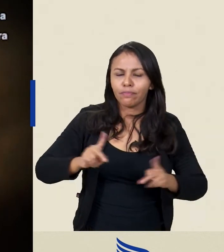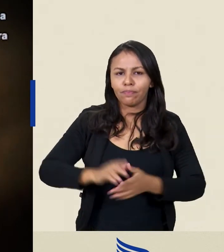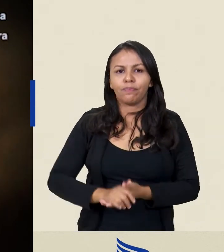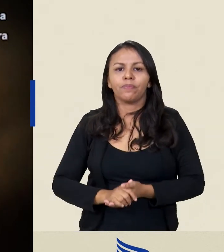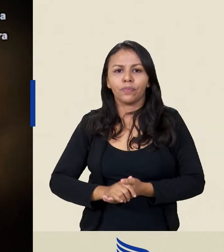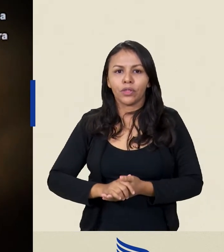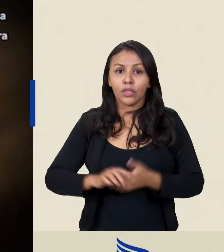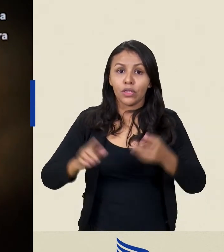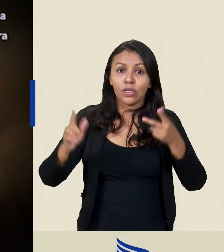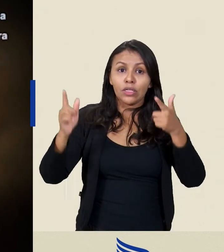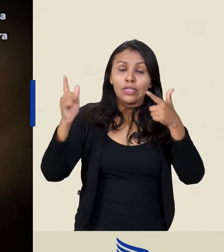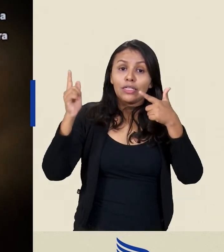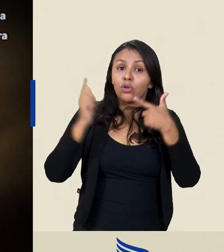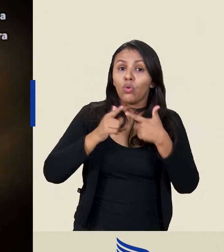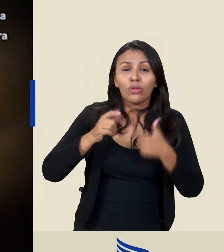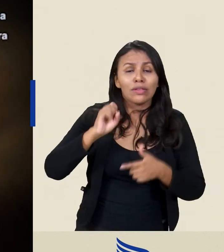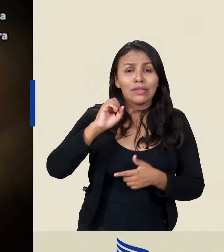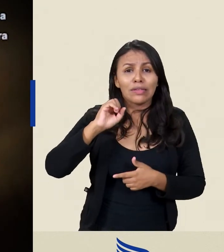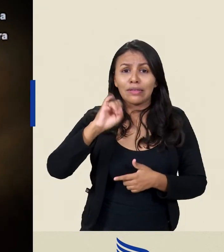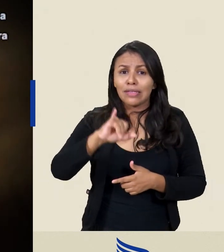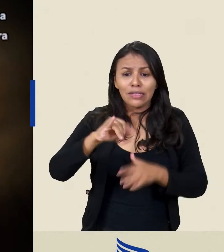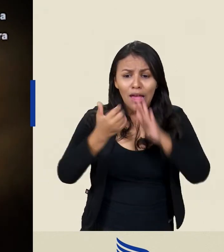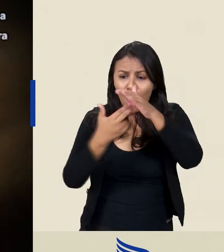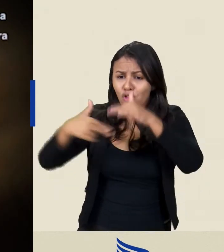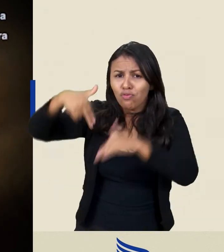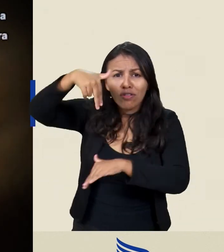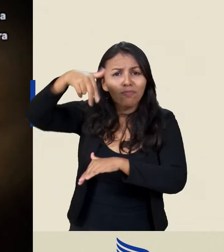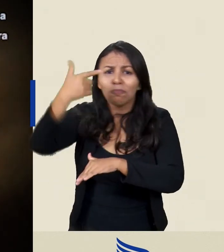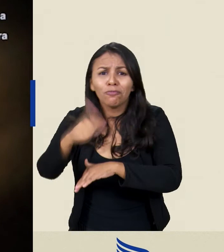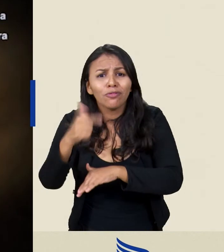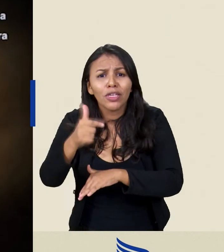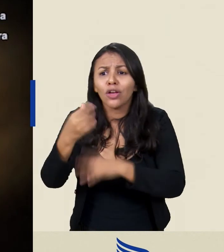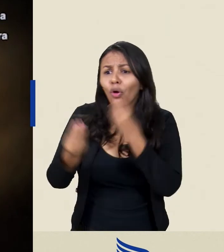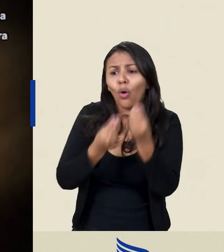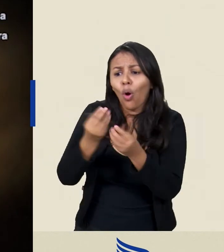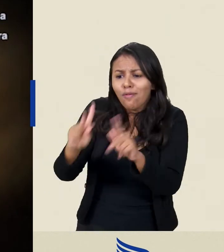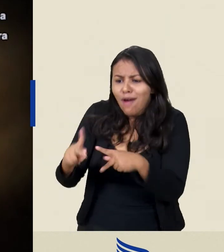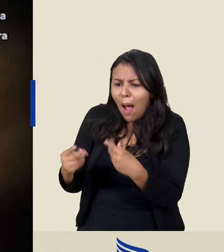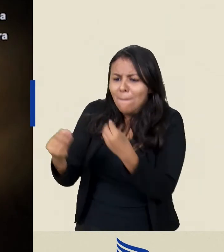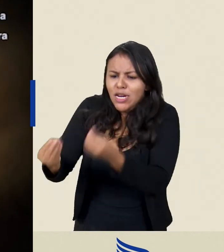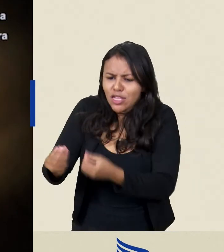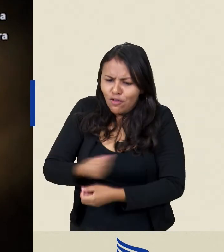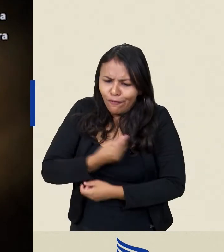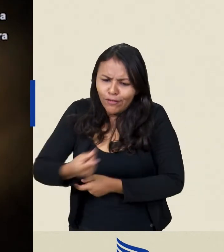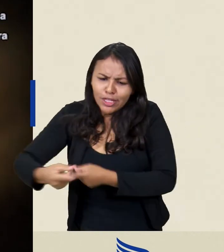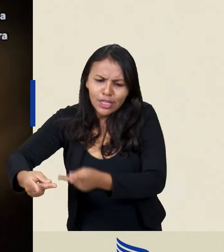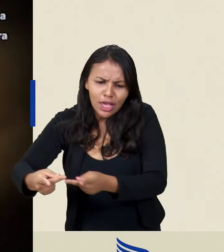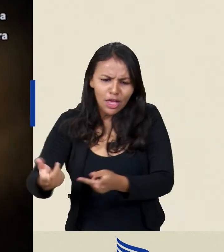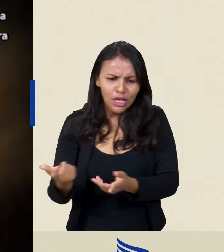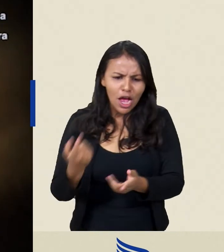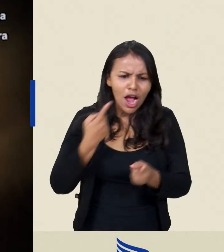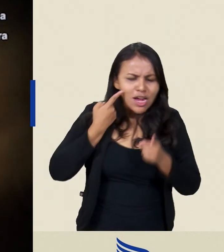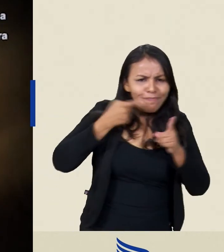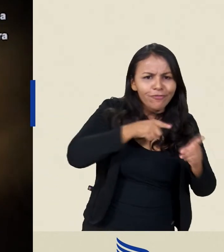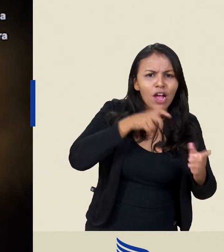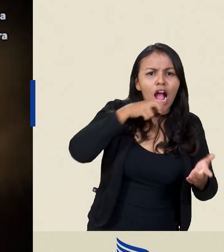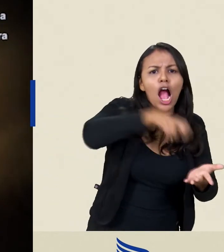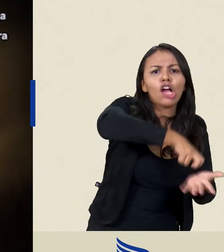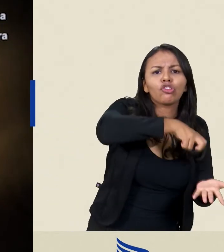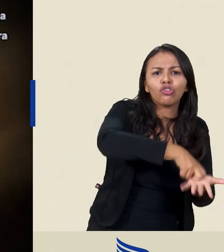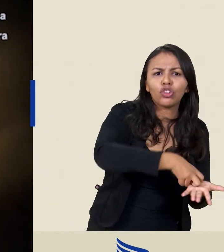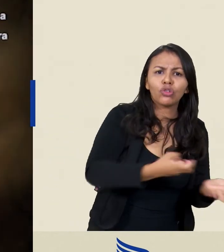sem ressurreição não há recompensa eterna para os justos, nem condenação para os ímpios.